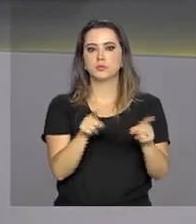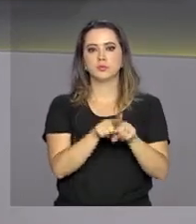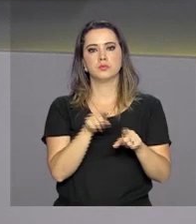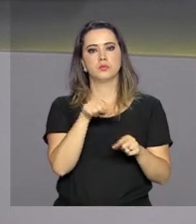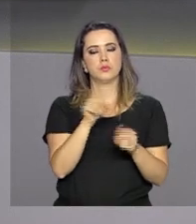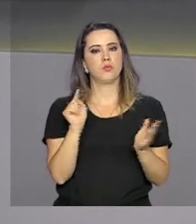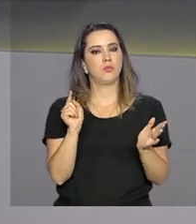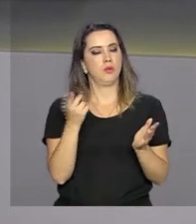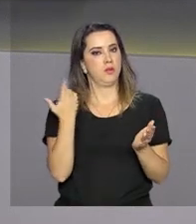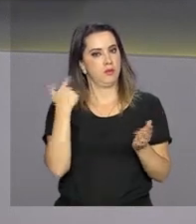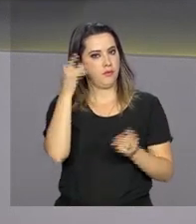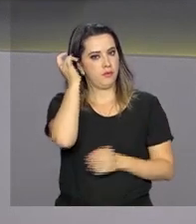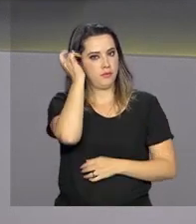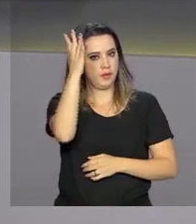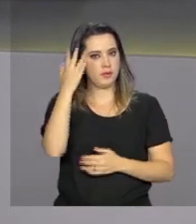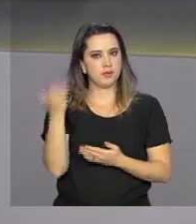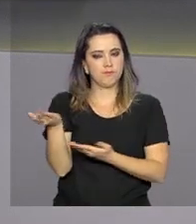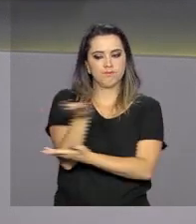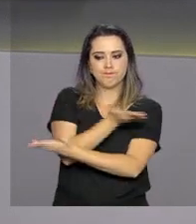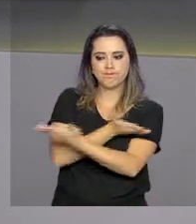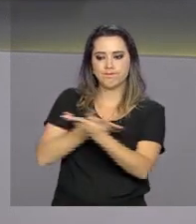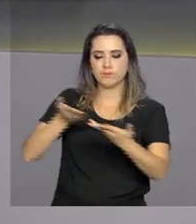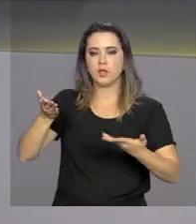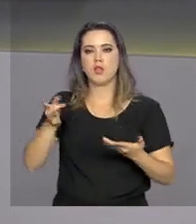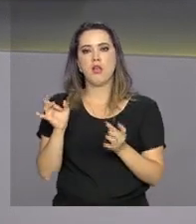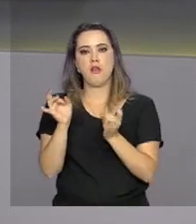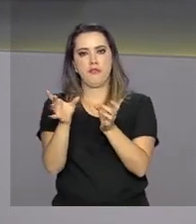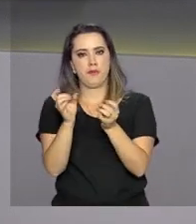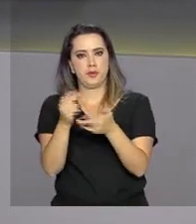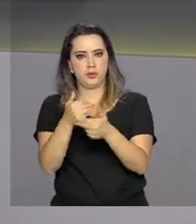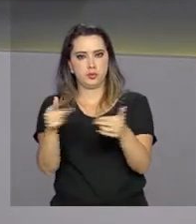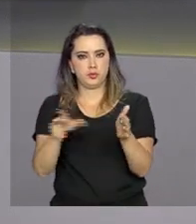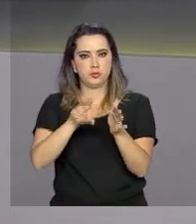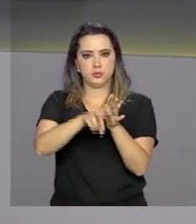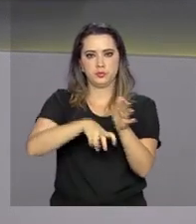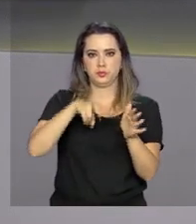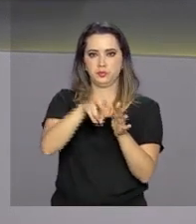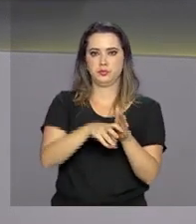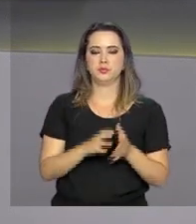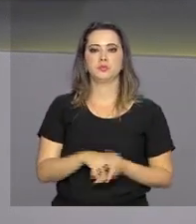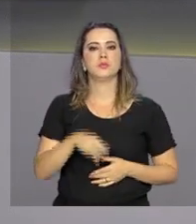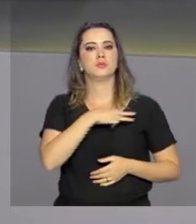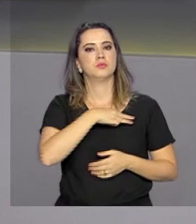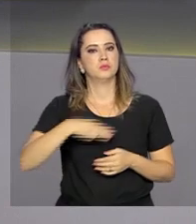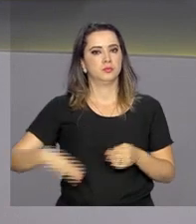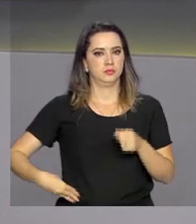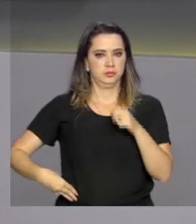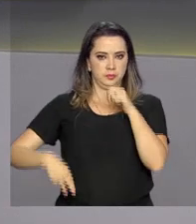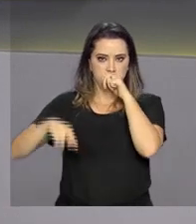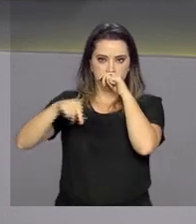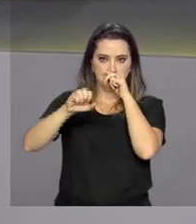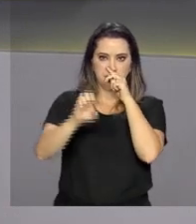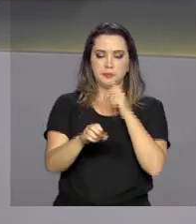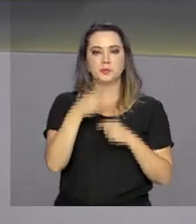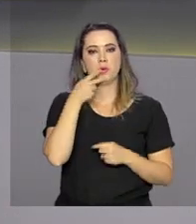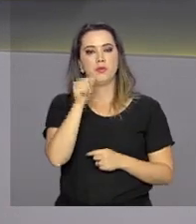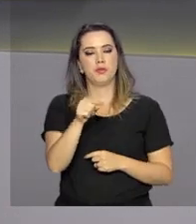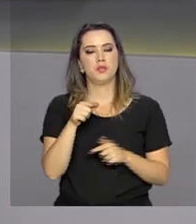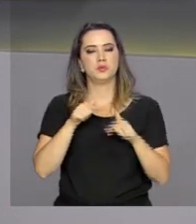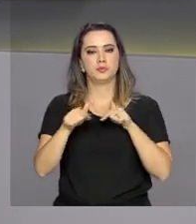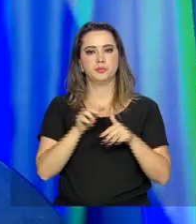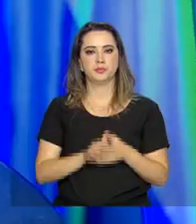do paraguai facilitando entre outras coisas o escoamento da produção agrícola o ministro aluízio nunes falou sobre a